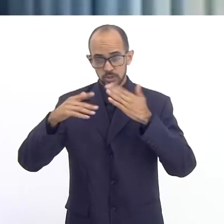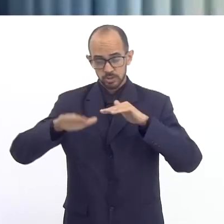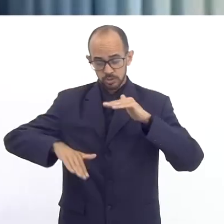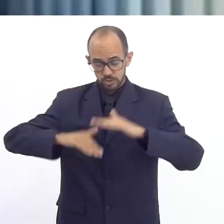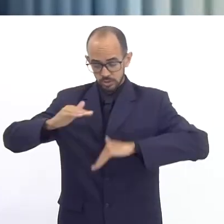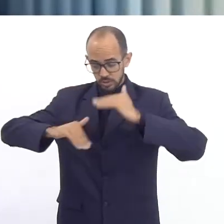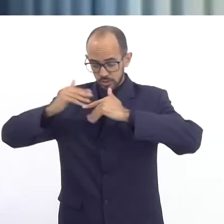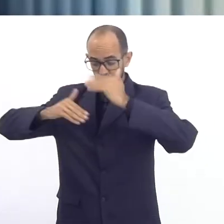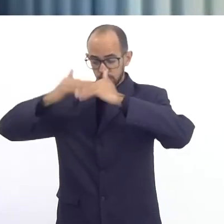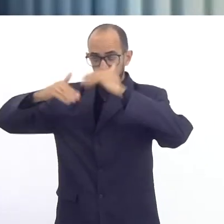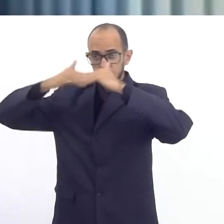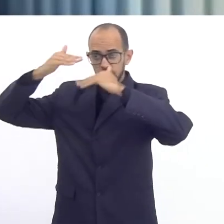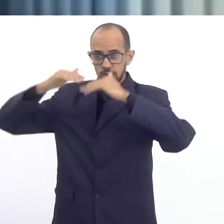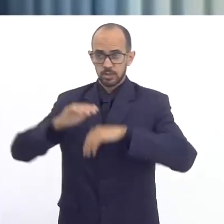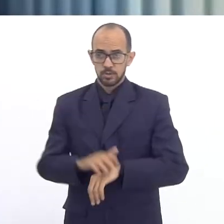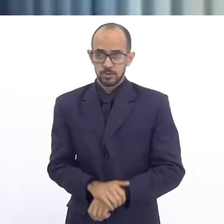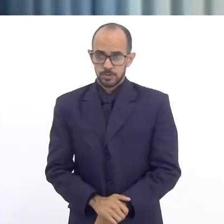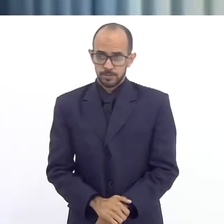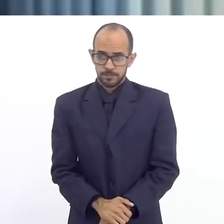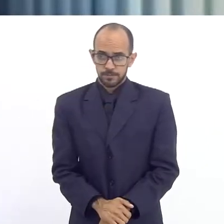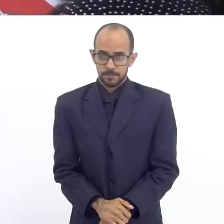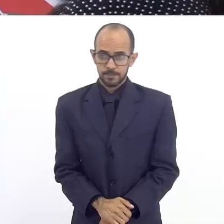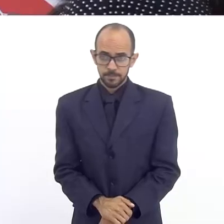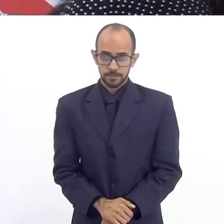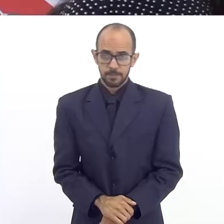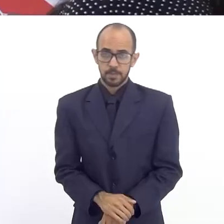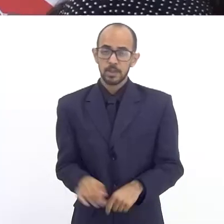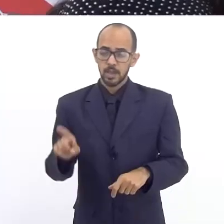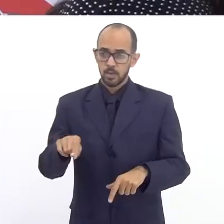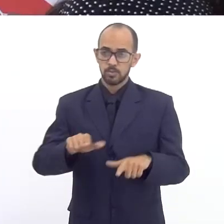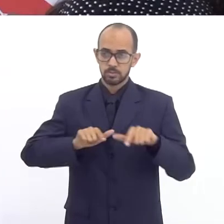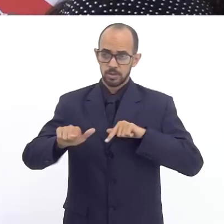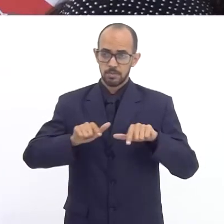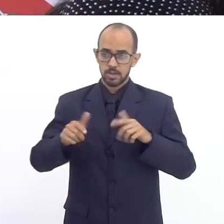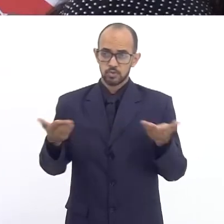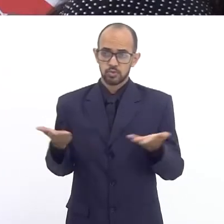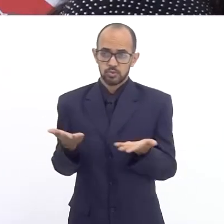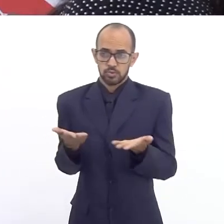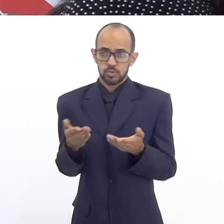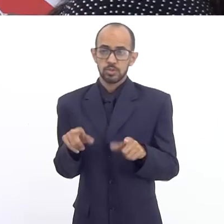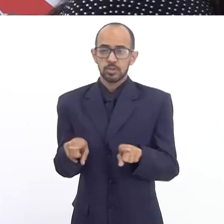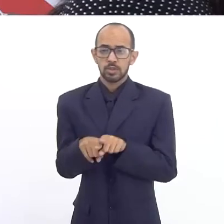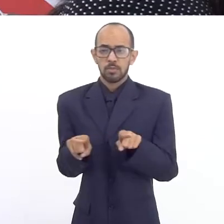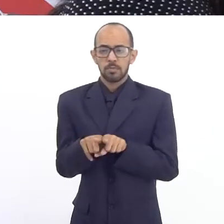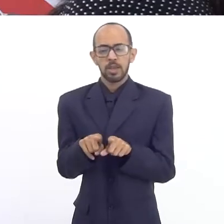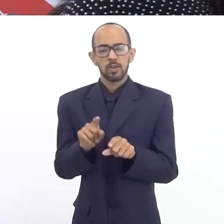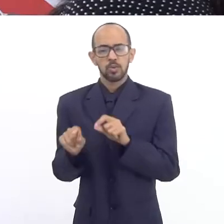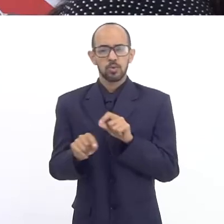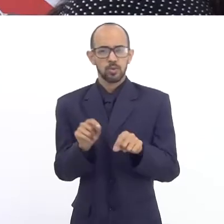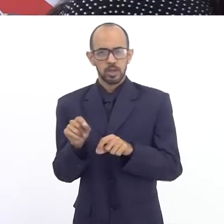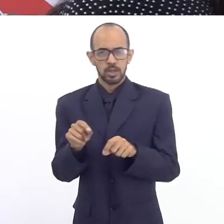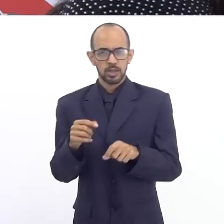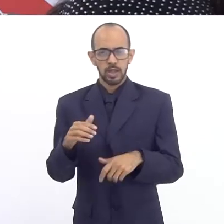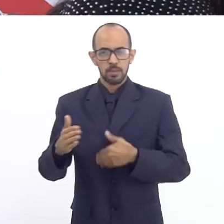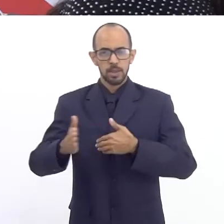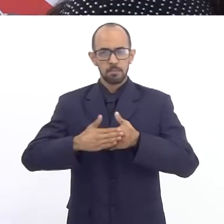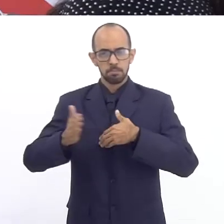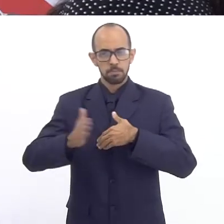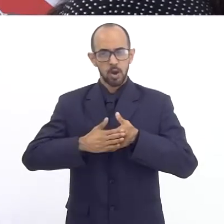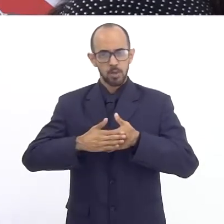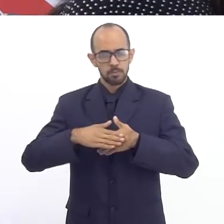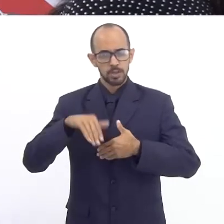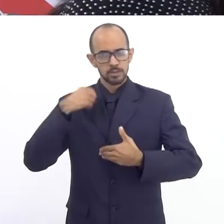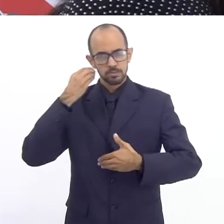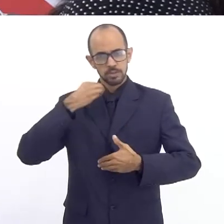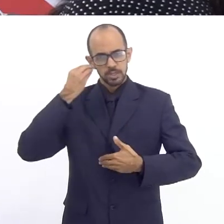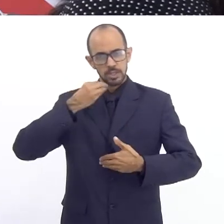do desenvolvimento, que são as matérias que eu trabalho hoje em dia, e, ao mesmo tempo, também tem a minha